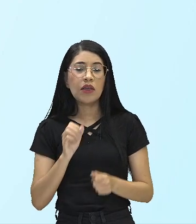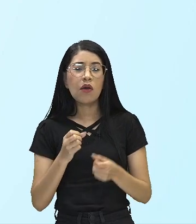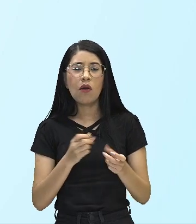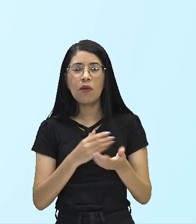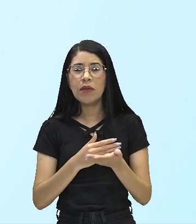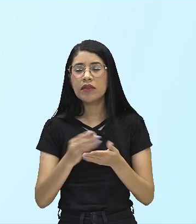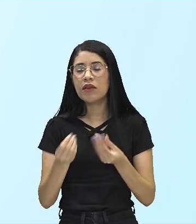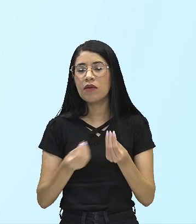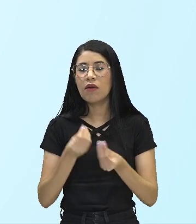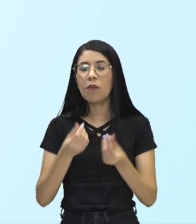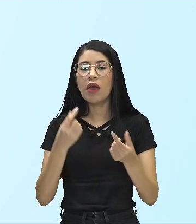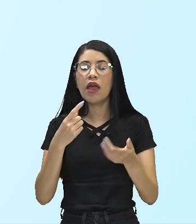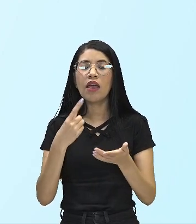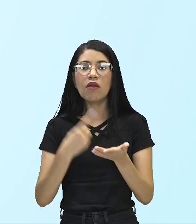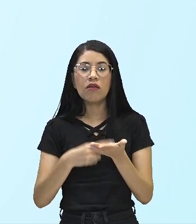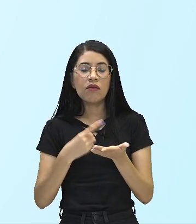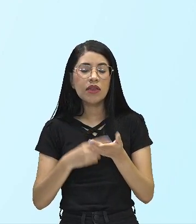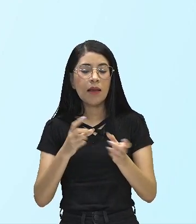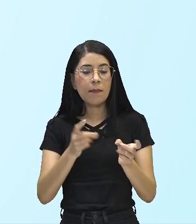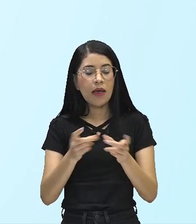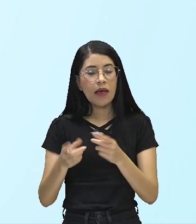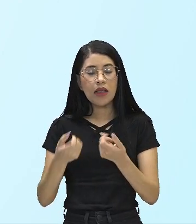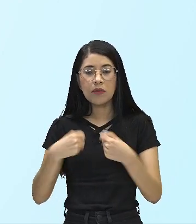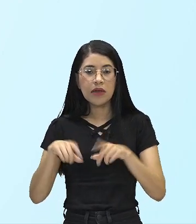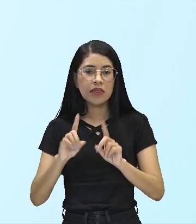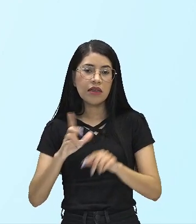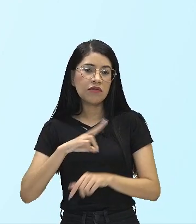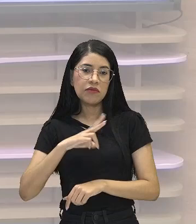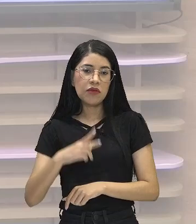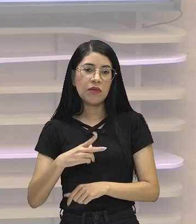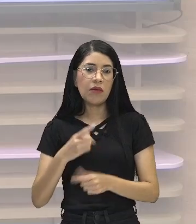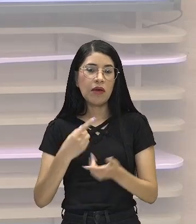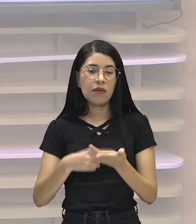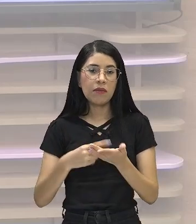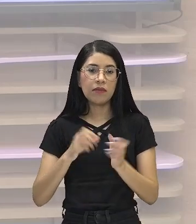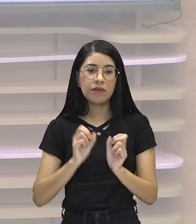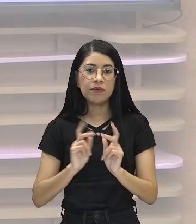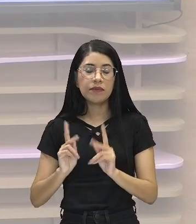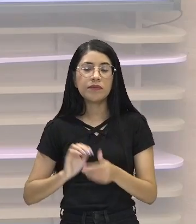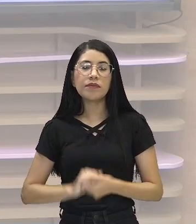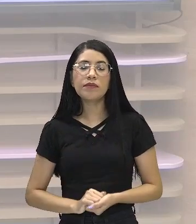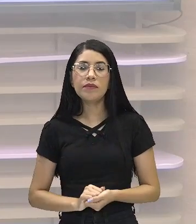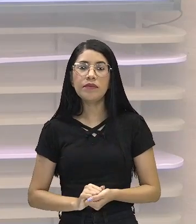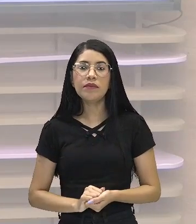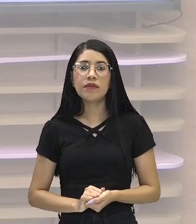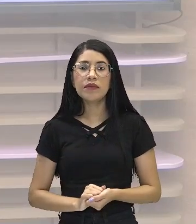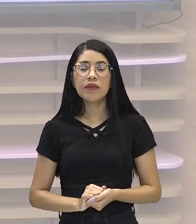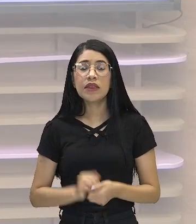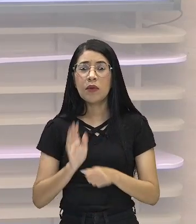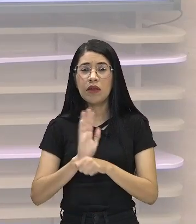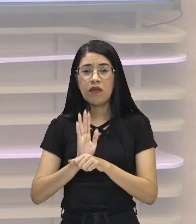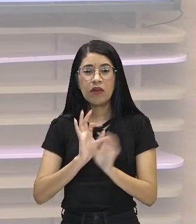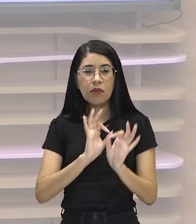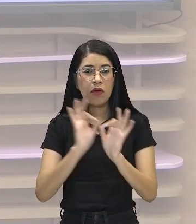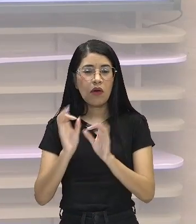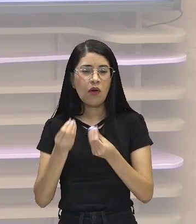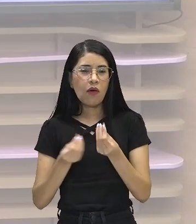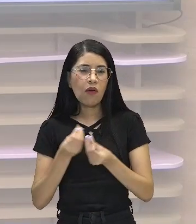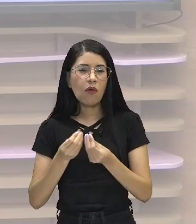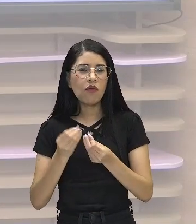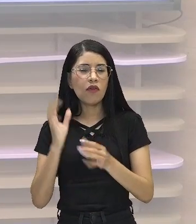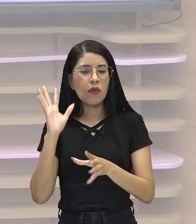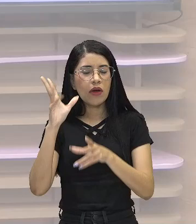exportações. Durante todo o período colonial, a burguesia comercial portuguesa lucrava revendendo produtos brasileiros na Europa e